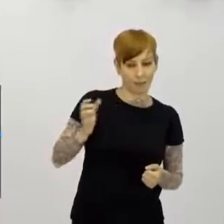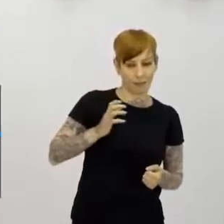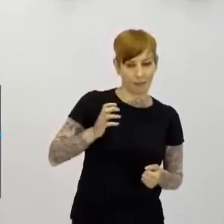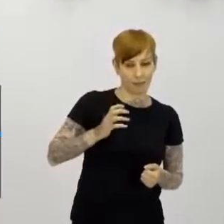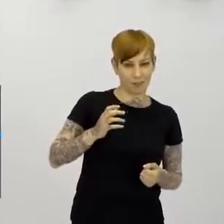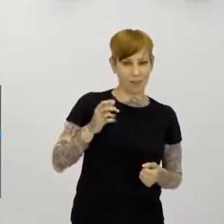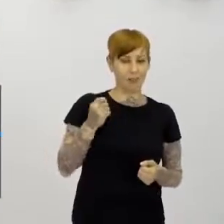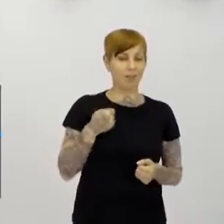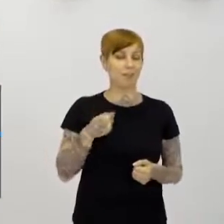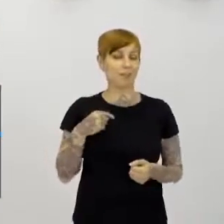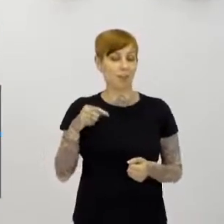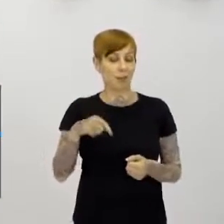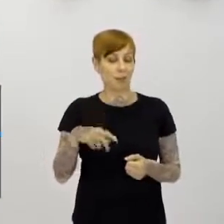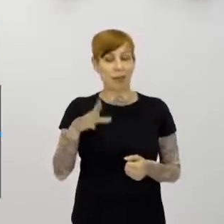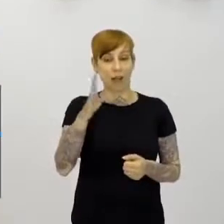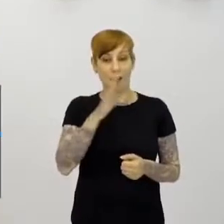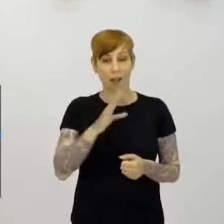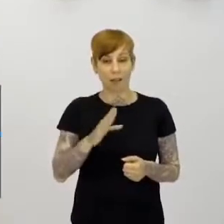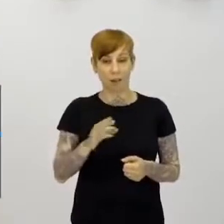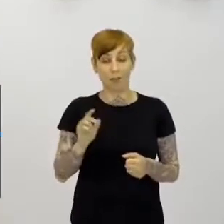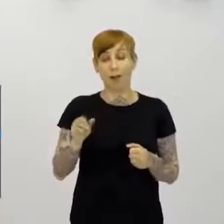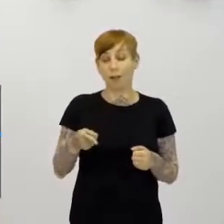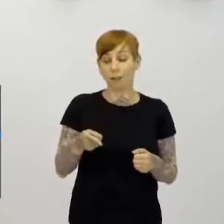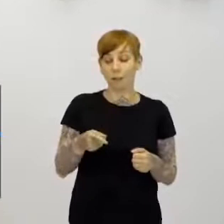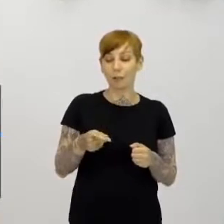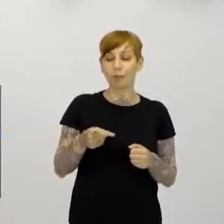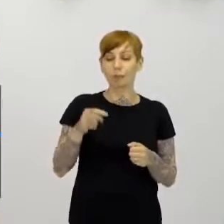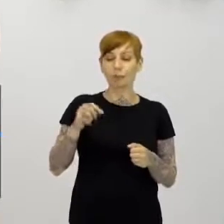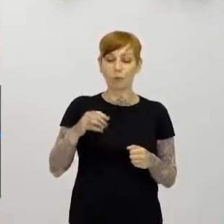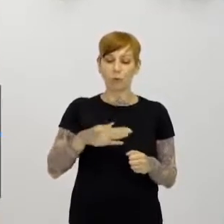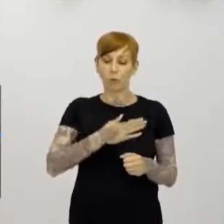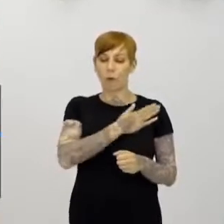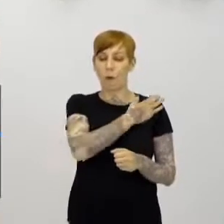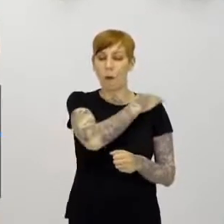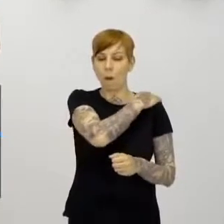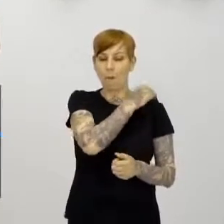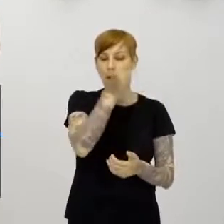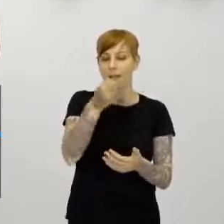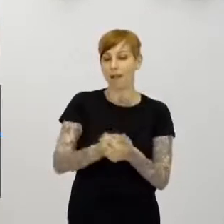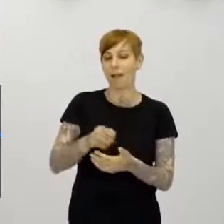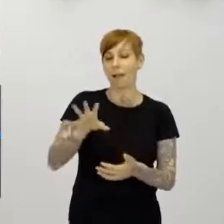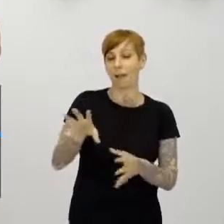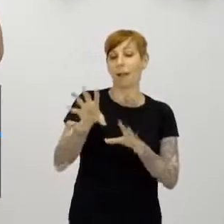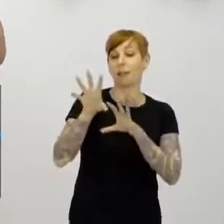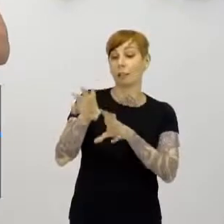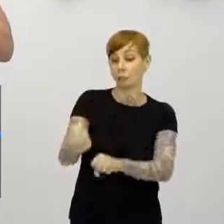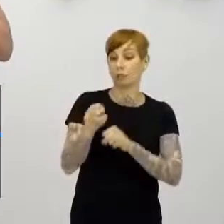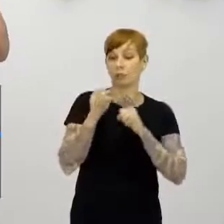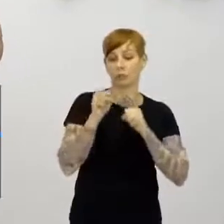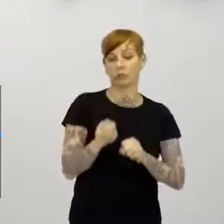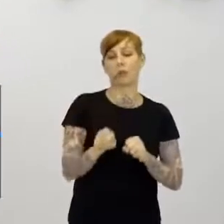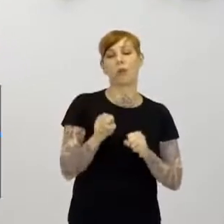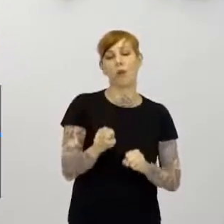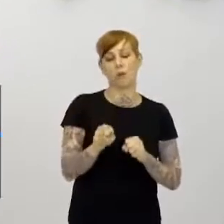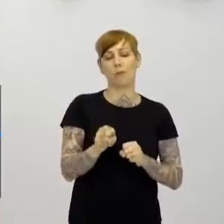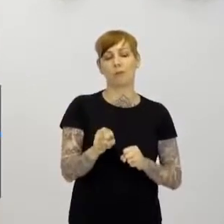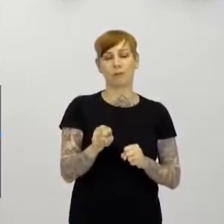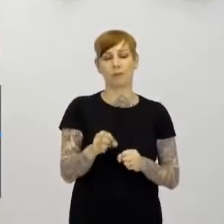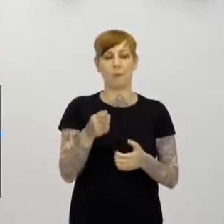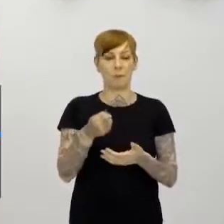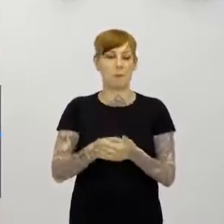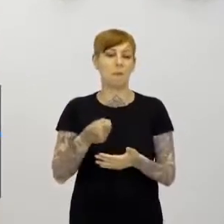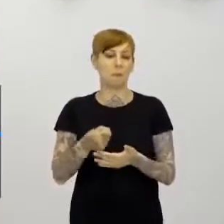mais conservadores, nós teremos o golpe de 64, que vai culminar aí com o começo da